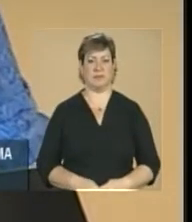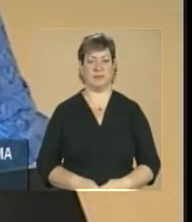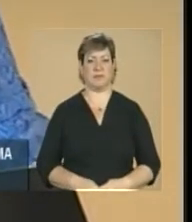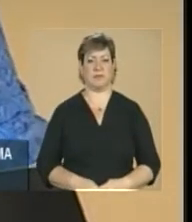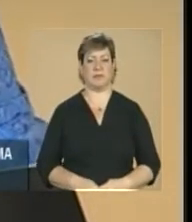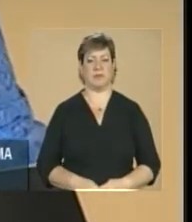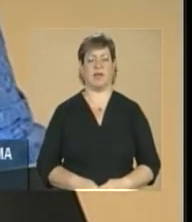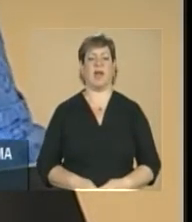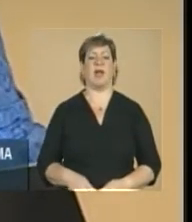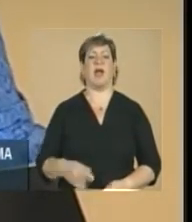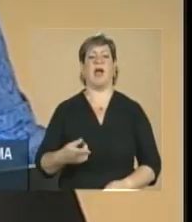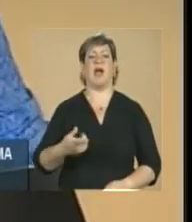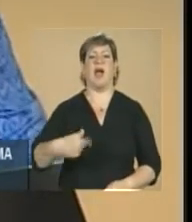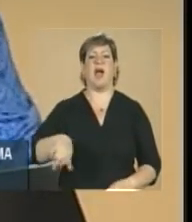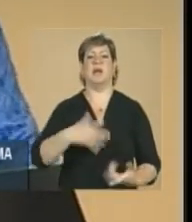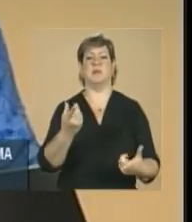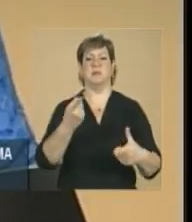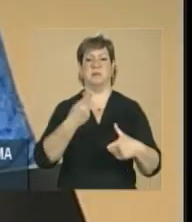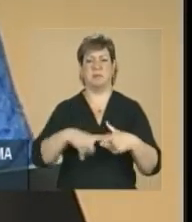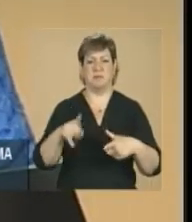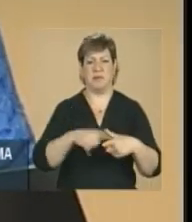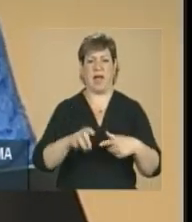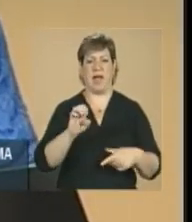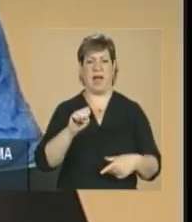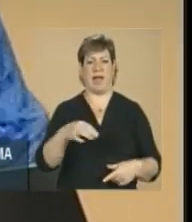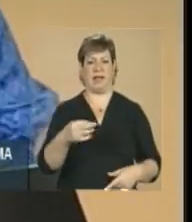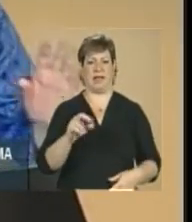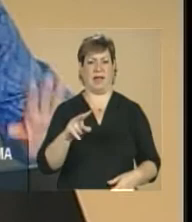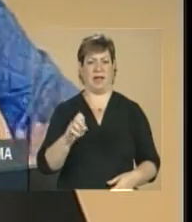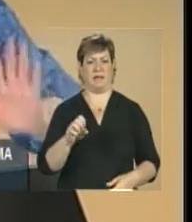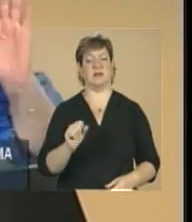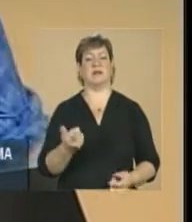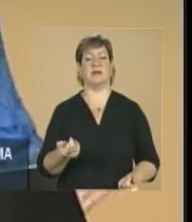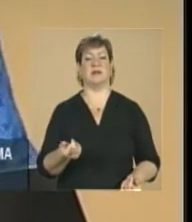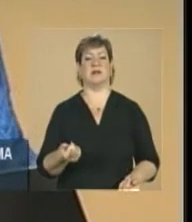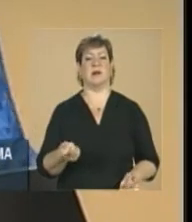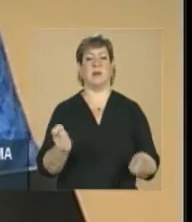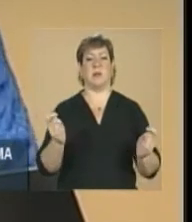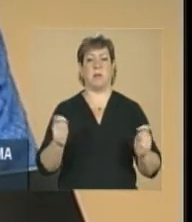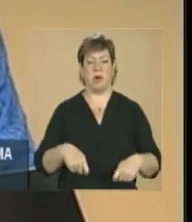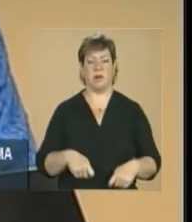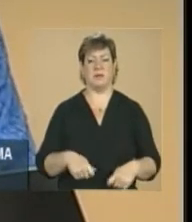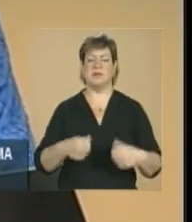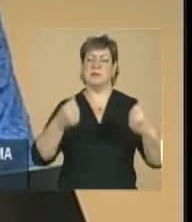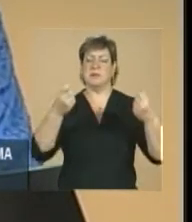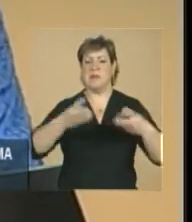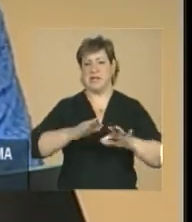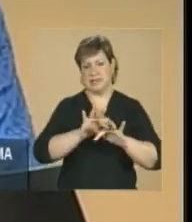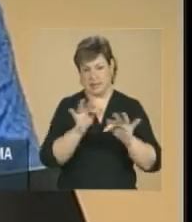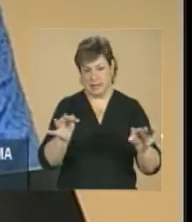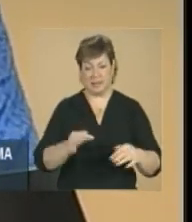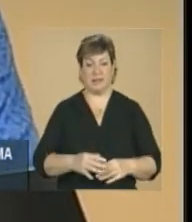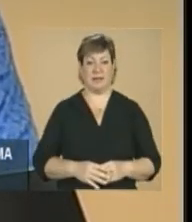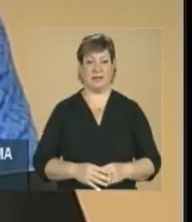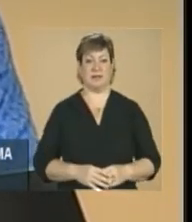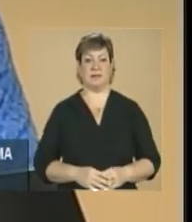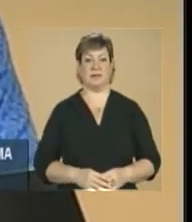Esses entraves podem ser, assim, resumidos muito simplificadamente.